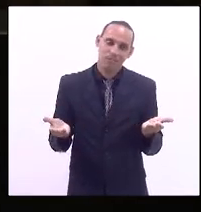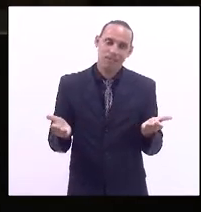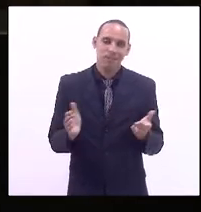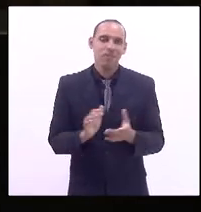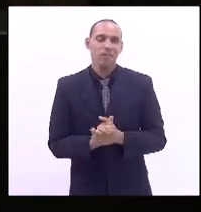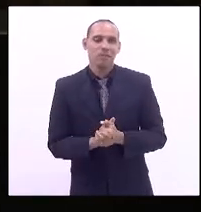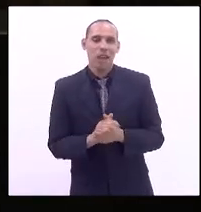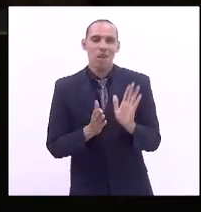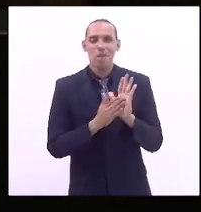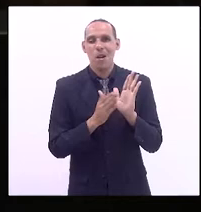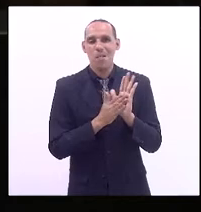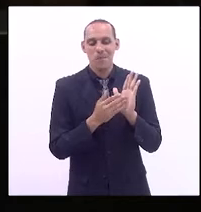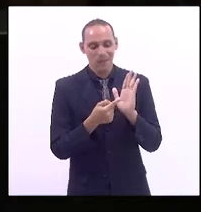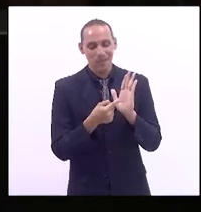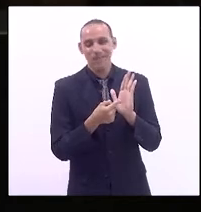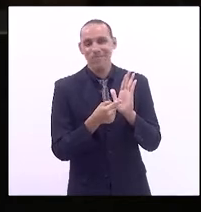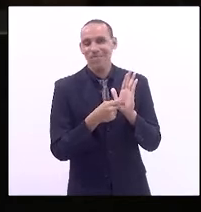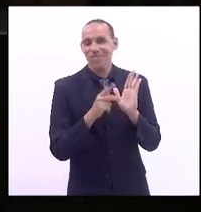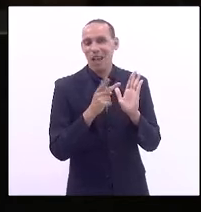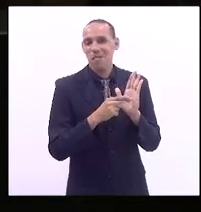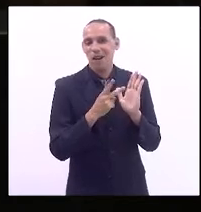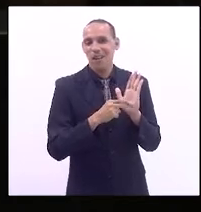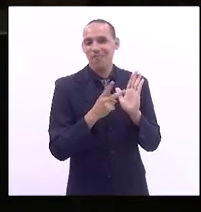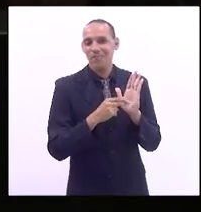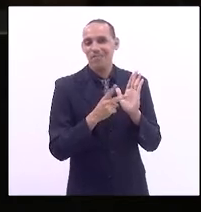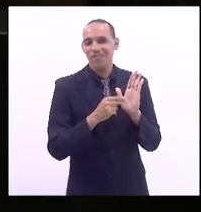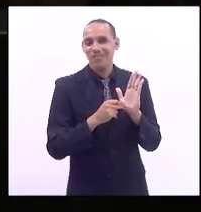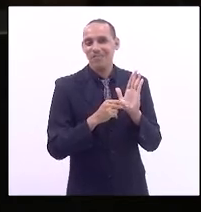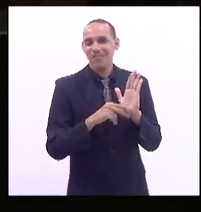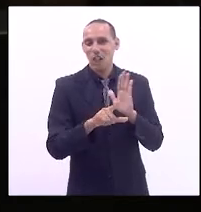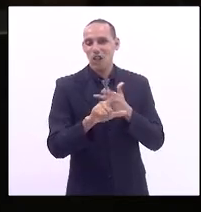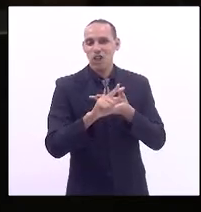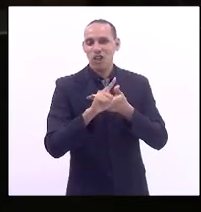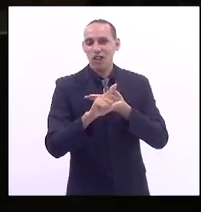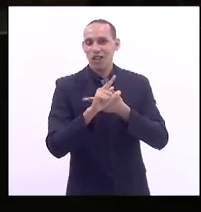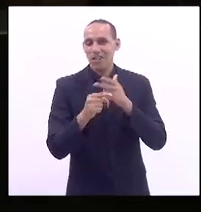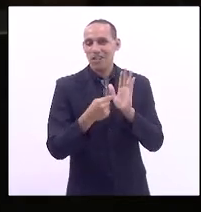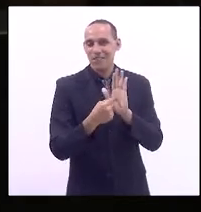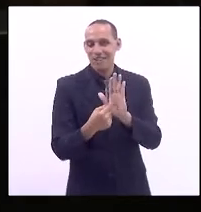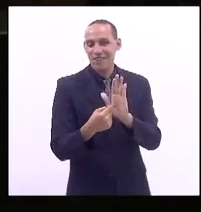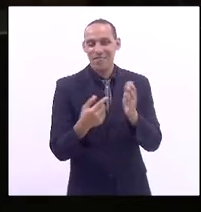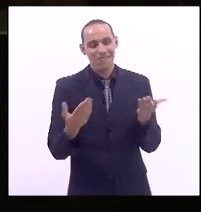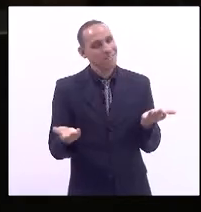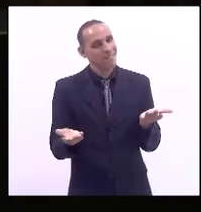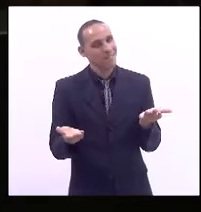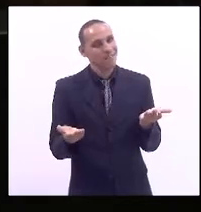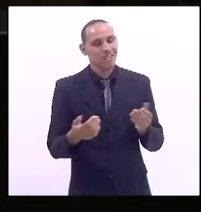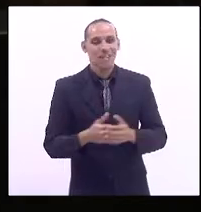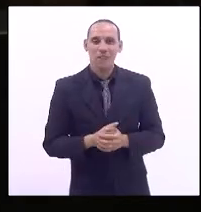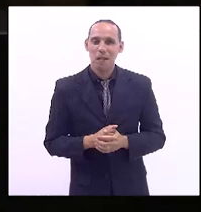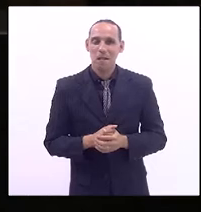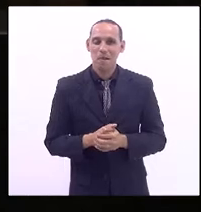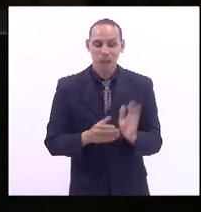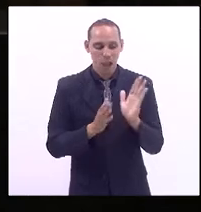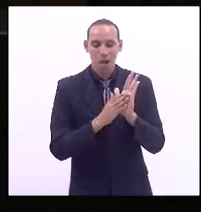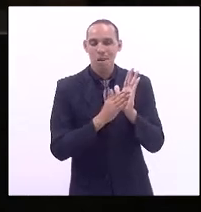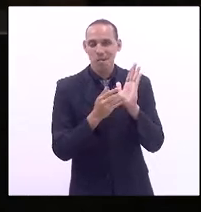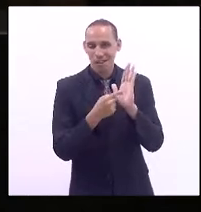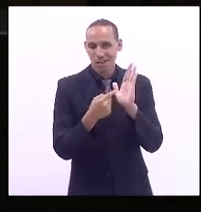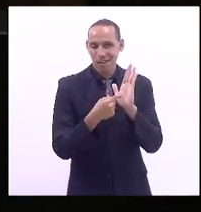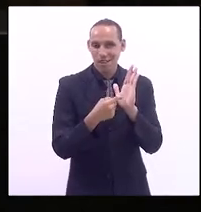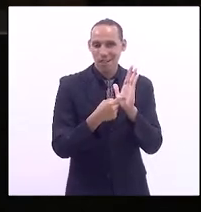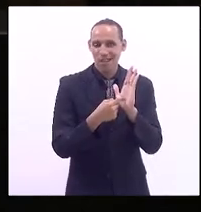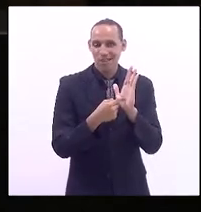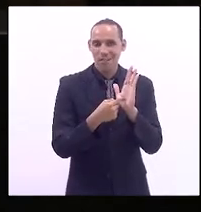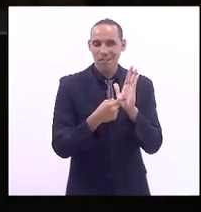uma proposta desse tipo apresentador no lixo infantil de maneira que essa proposta